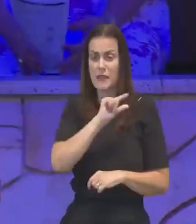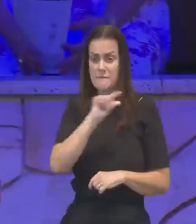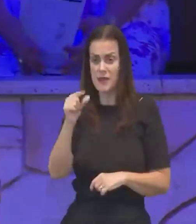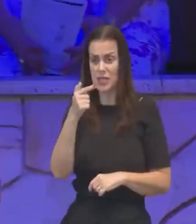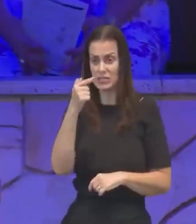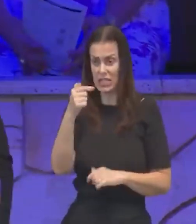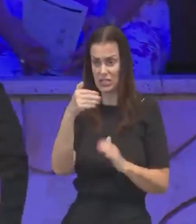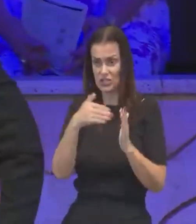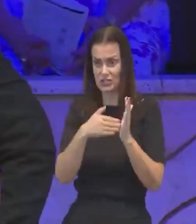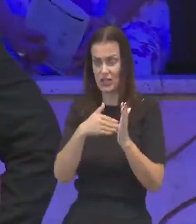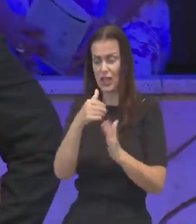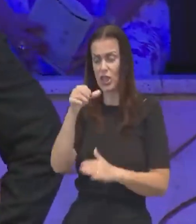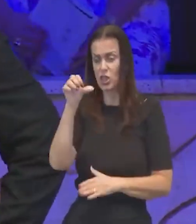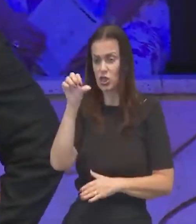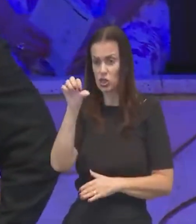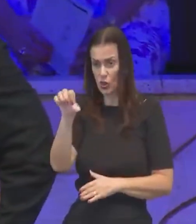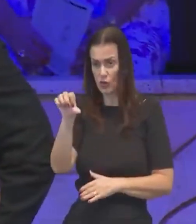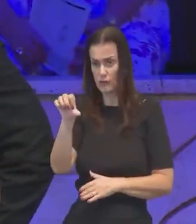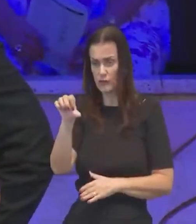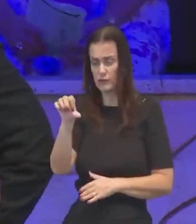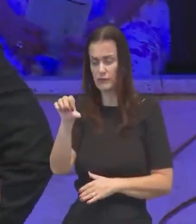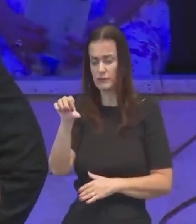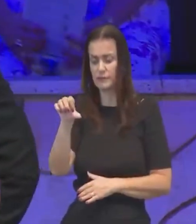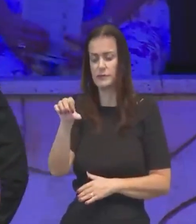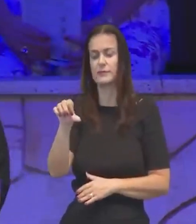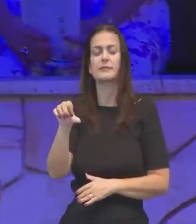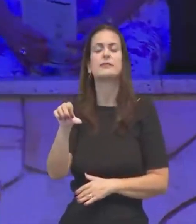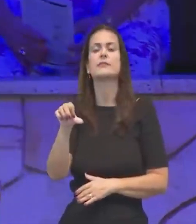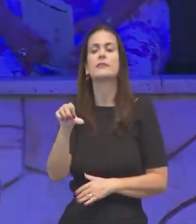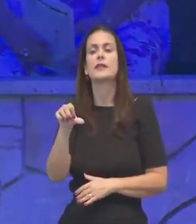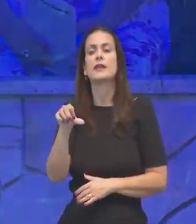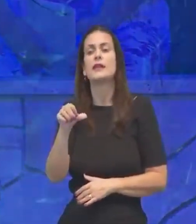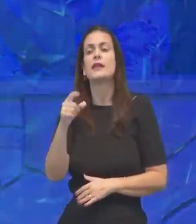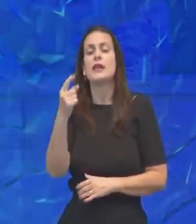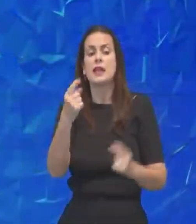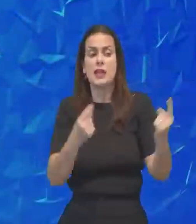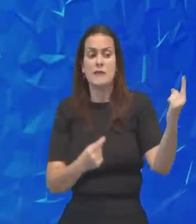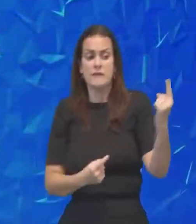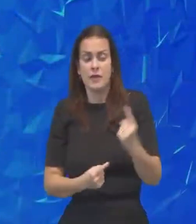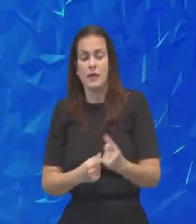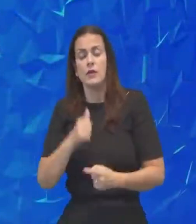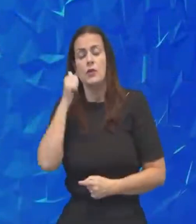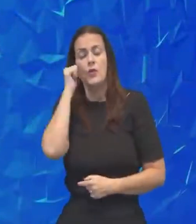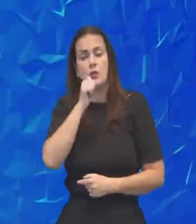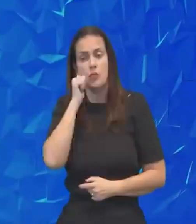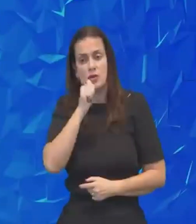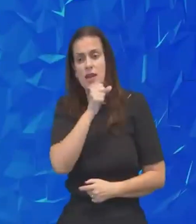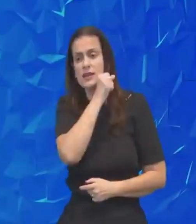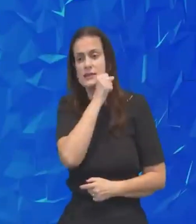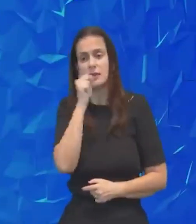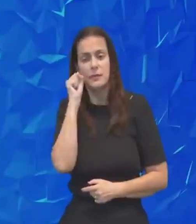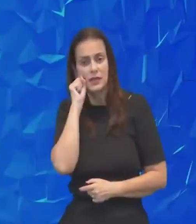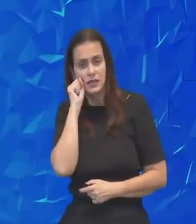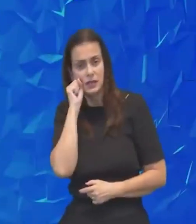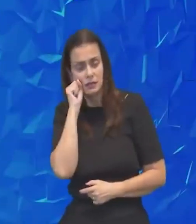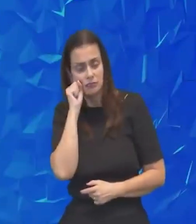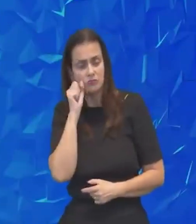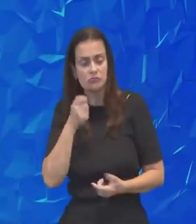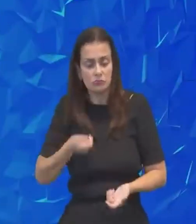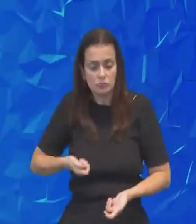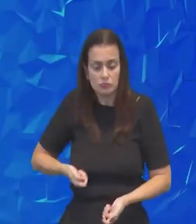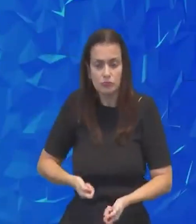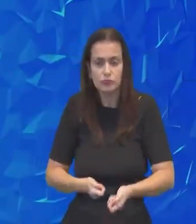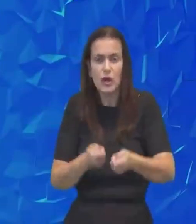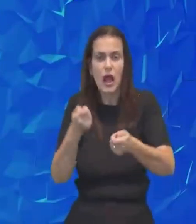ao verso 9, nós temos assim: veio uma mulher de Samaria tirar água. Disse-lhe Jesus: dá-me de